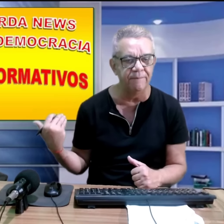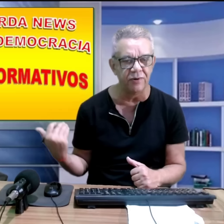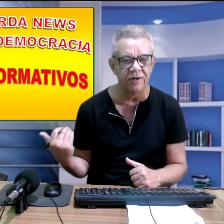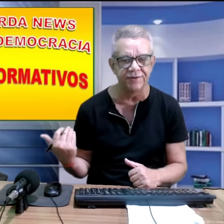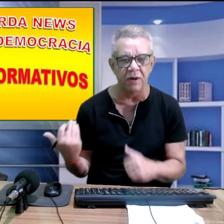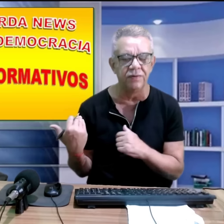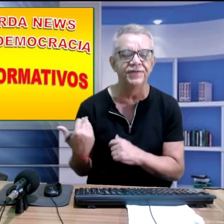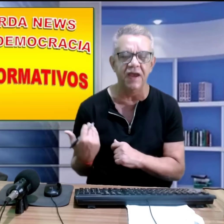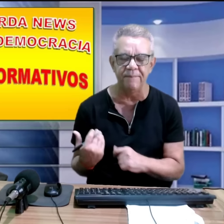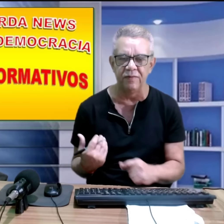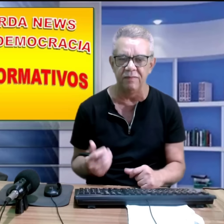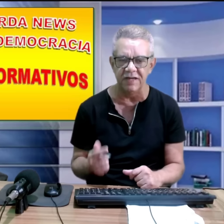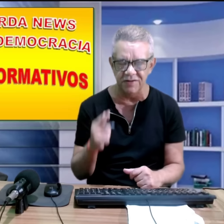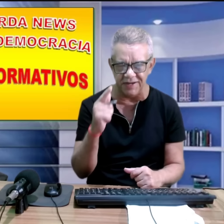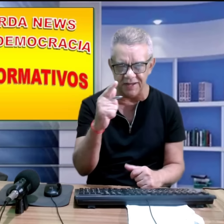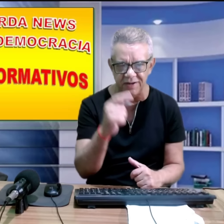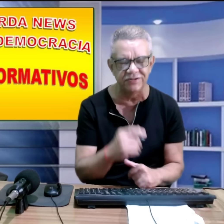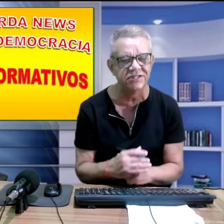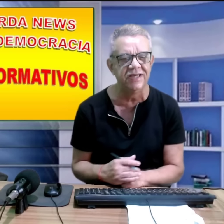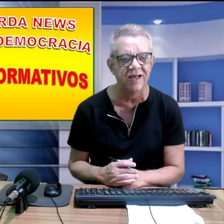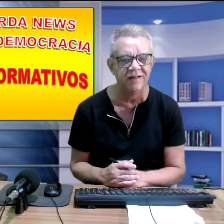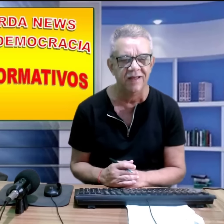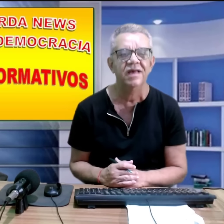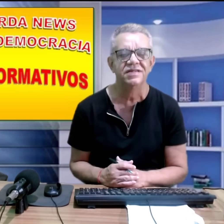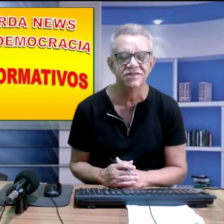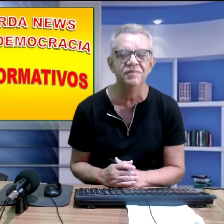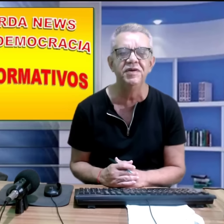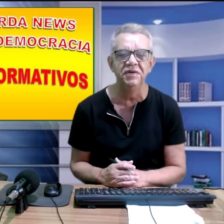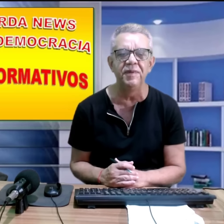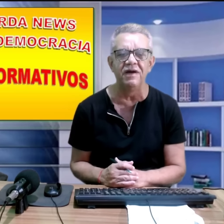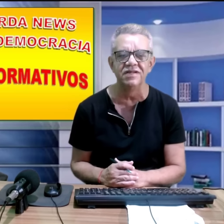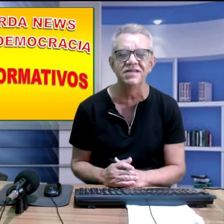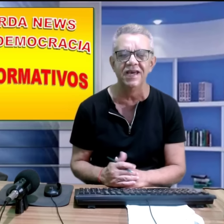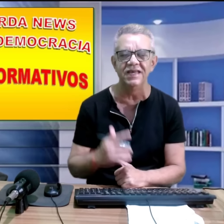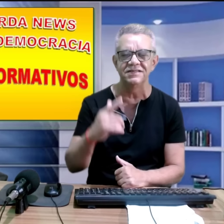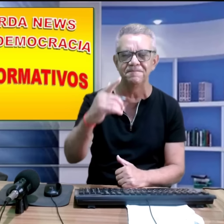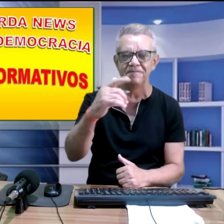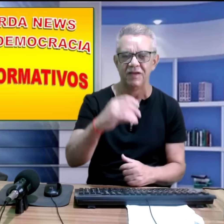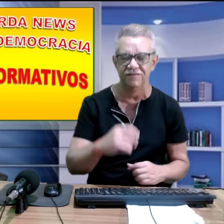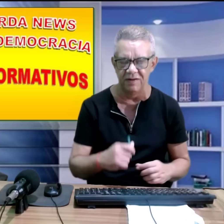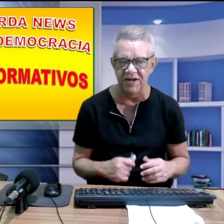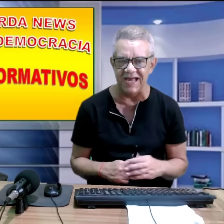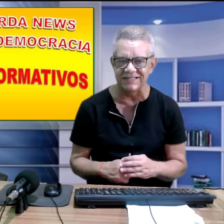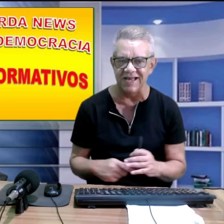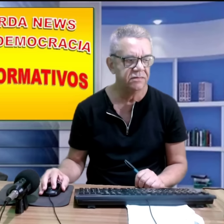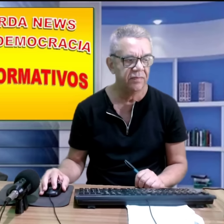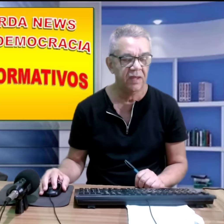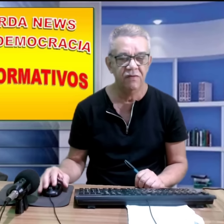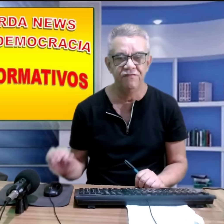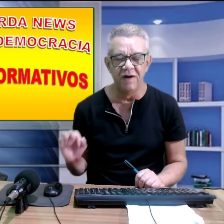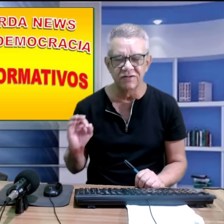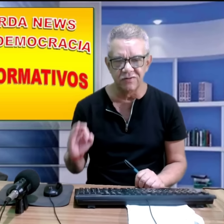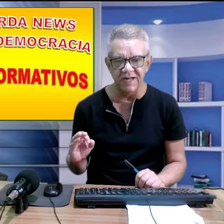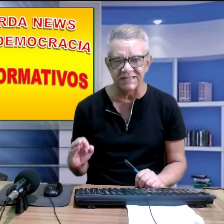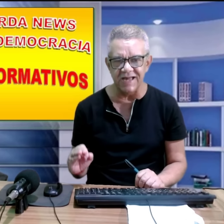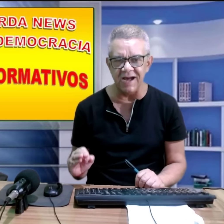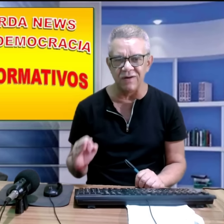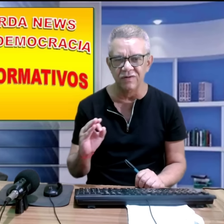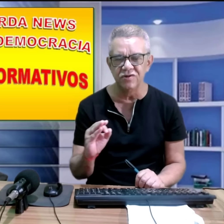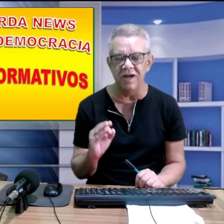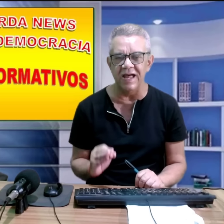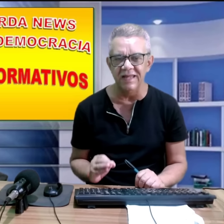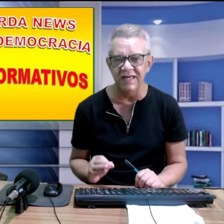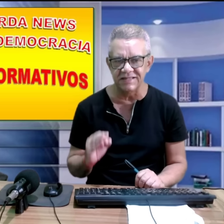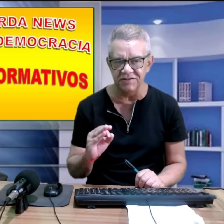ele pronto há algum tempo, mas eu ainda não tinha subido para vocês. Vamos nessa? Vamos começar